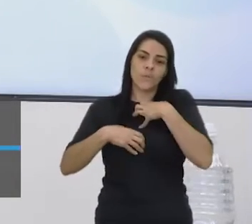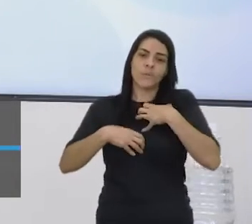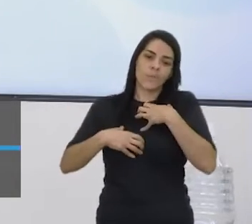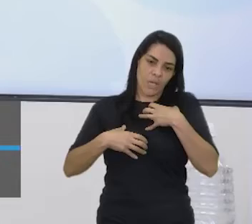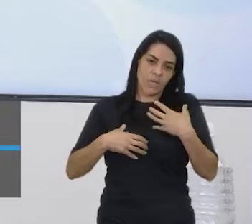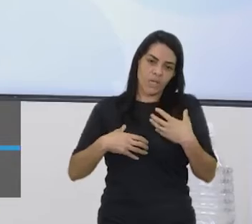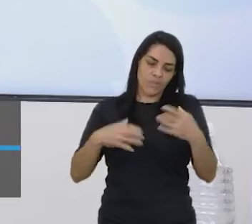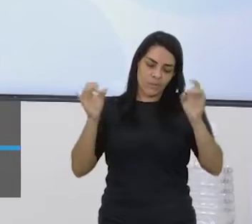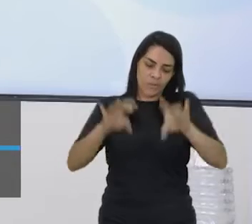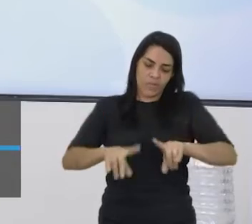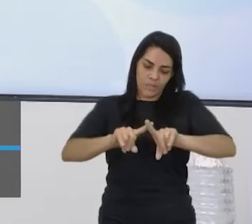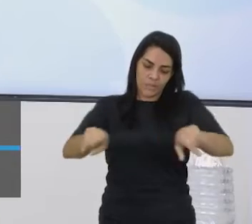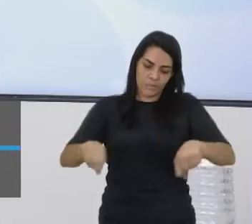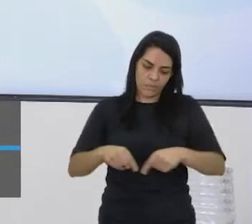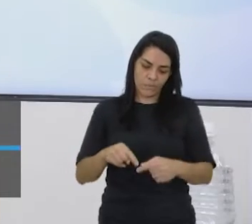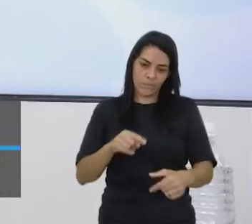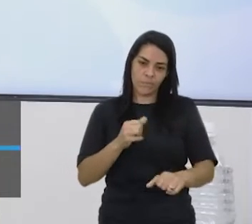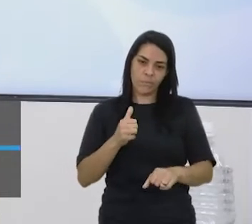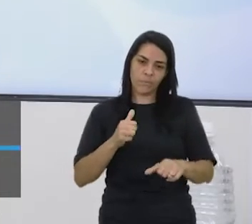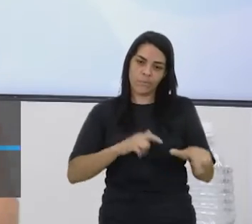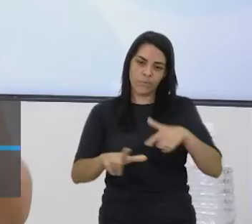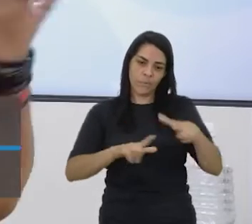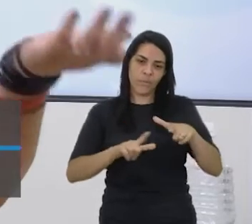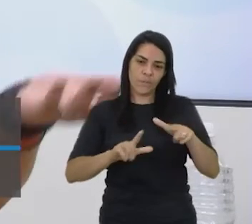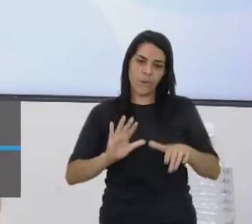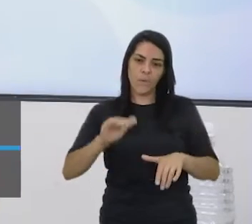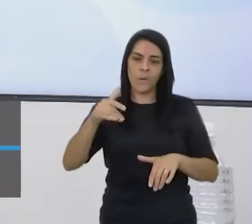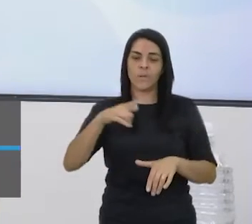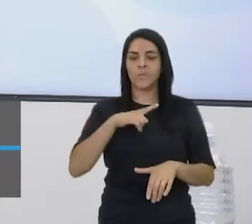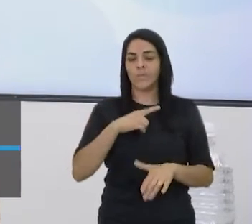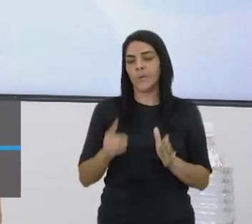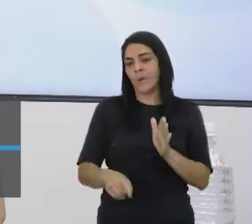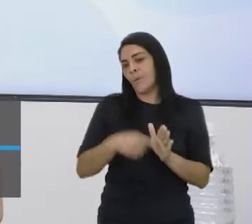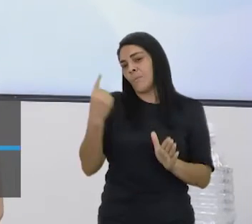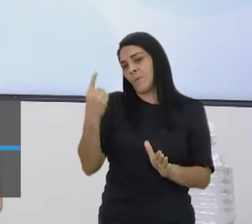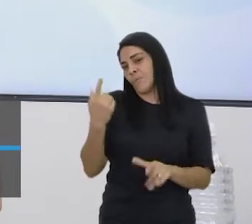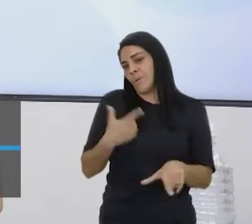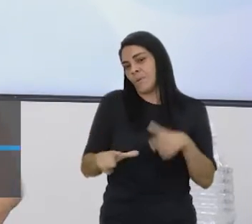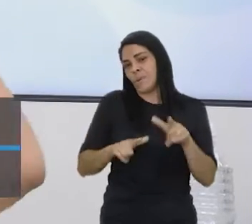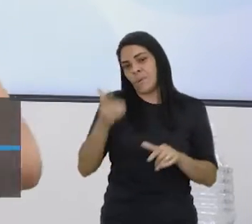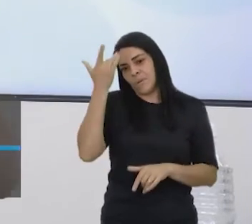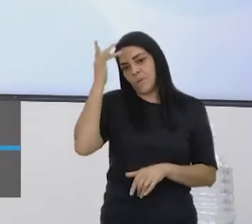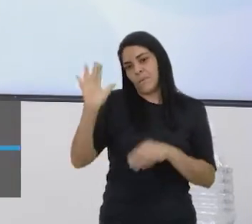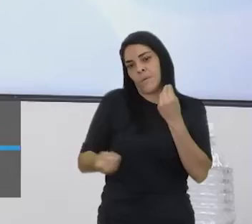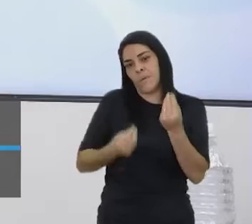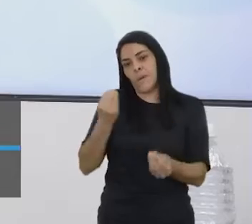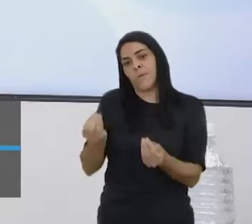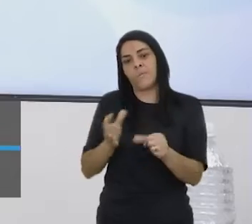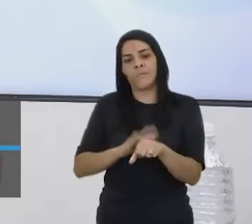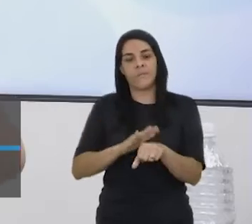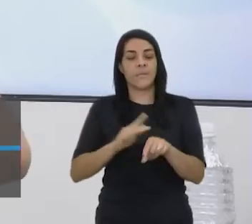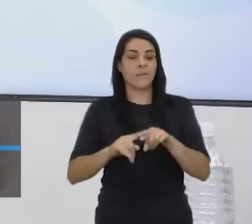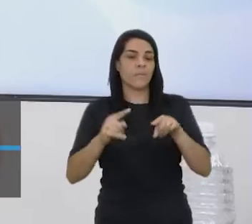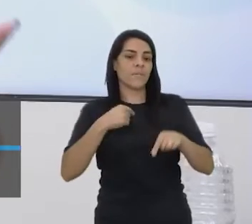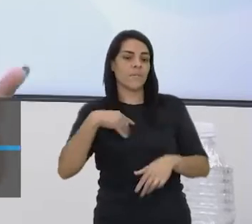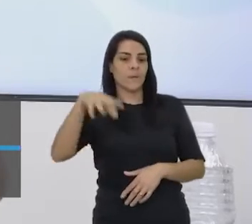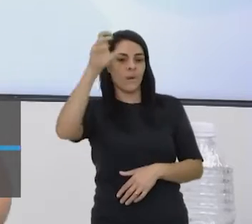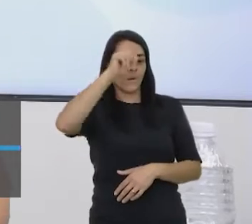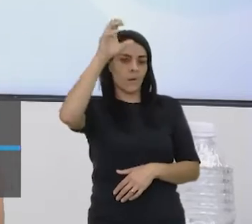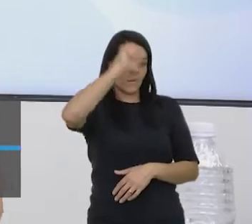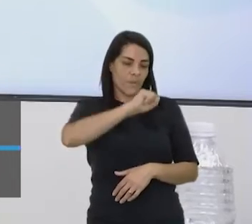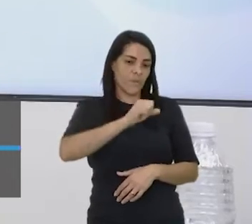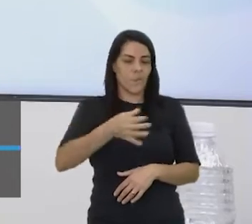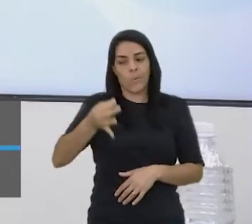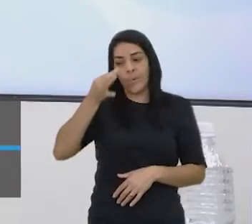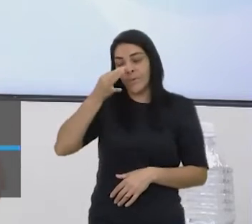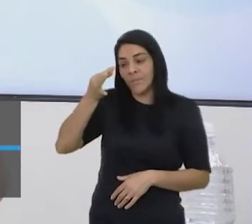exatamente como funcionava trabalhar quando eu tinha quando eu tive né meu primeiro emprego mas eu aprendi né eu fui olhando